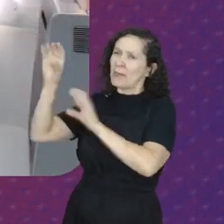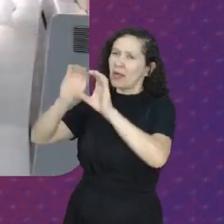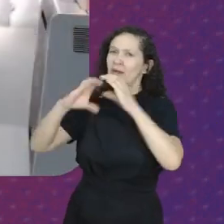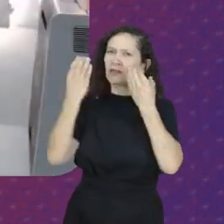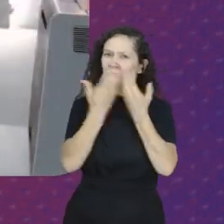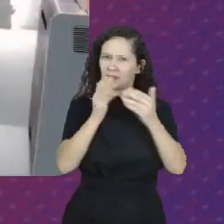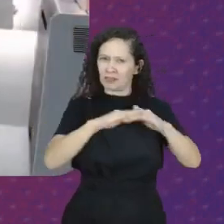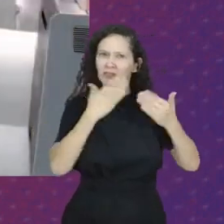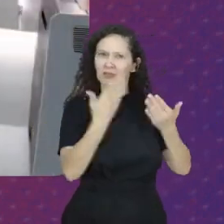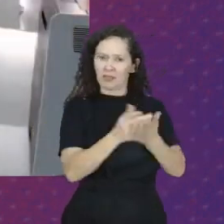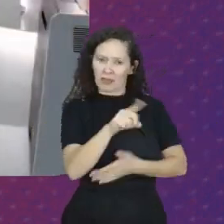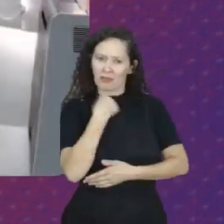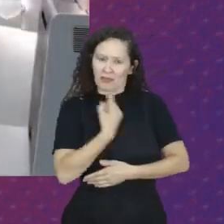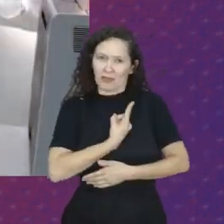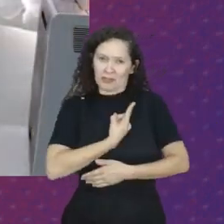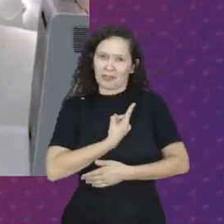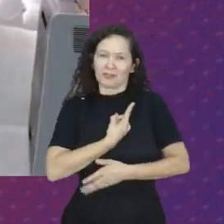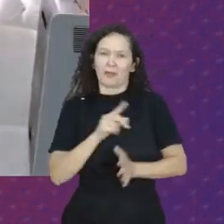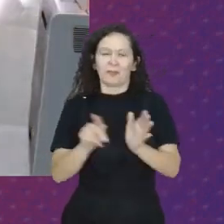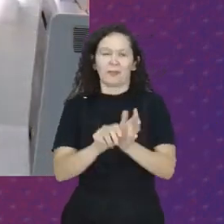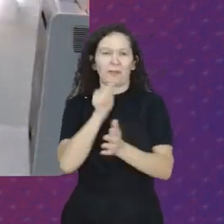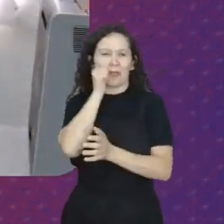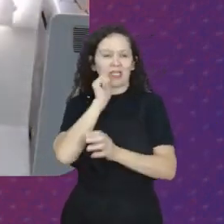escolar, mas